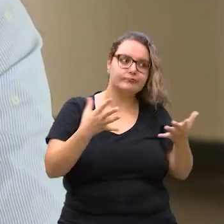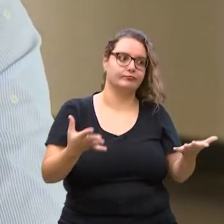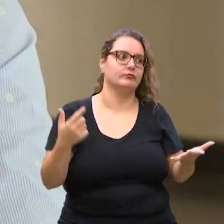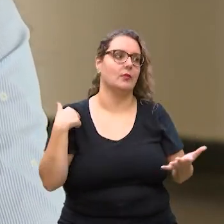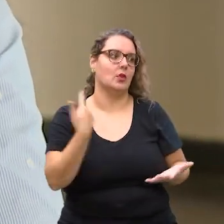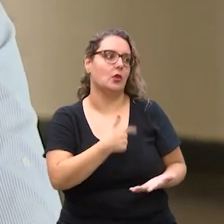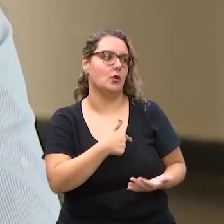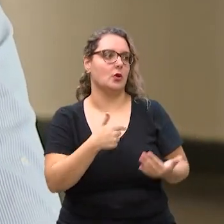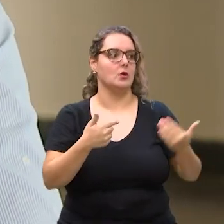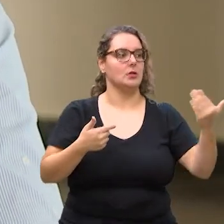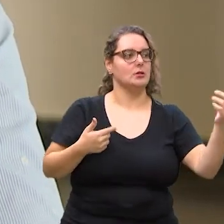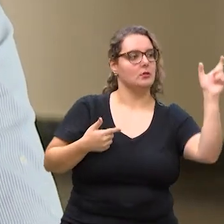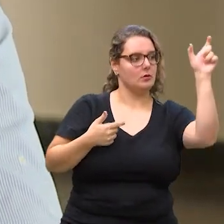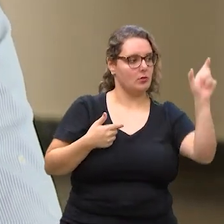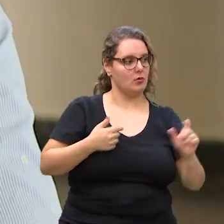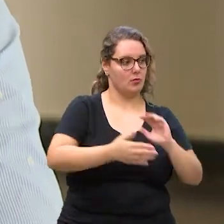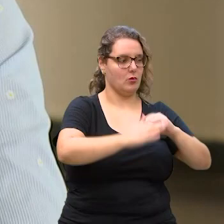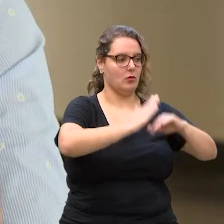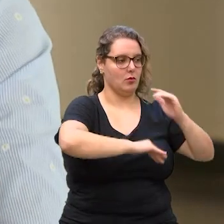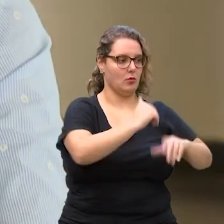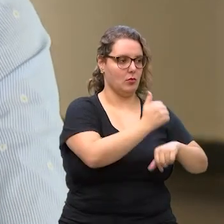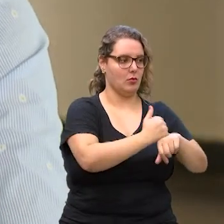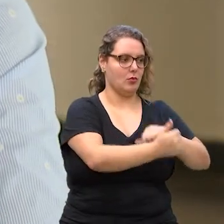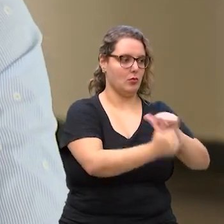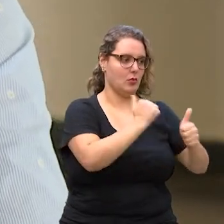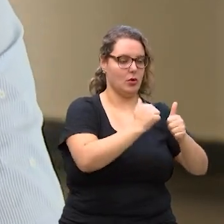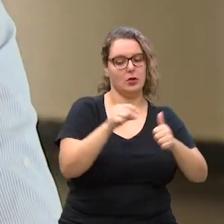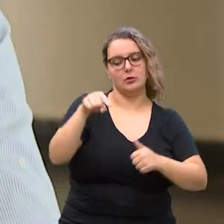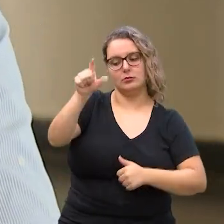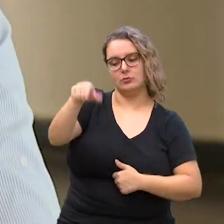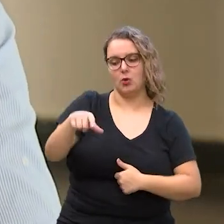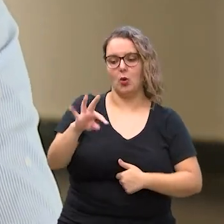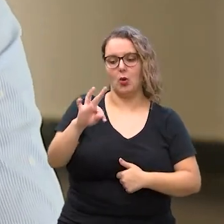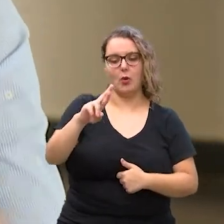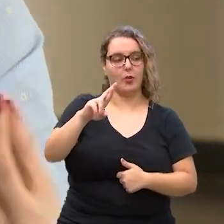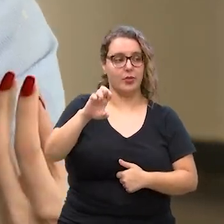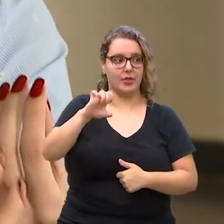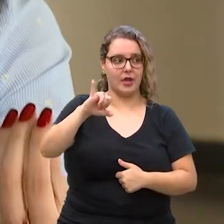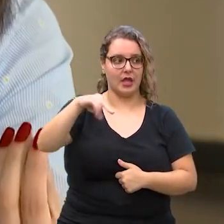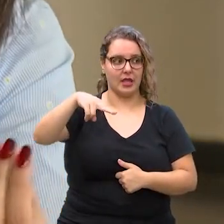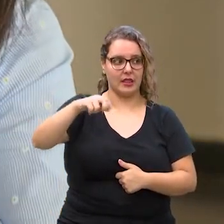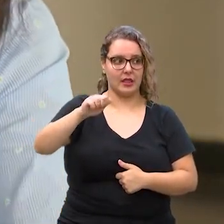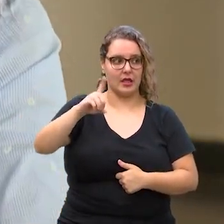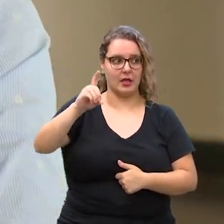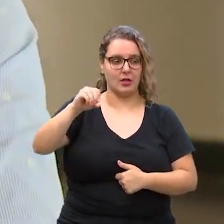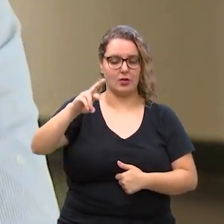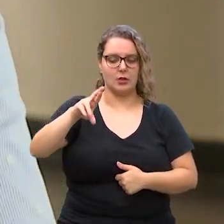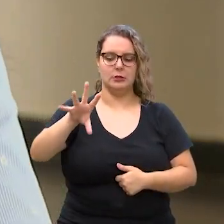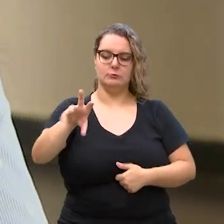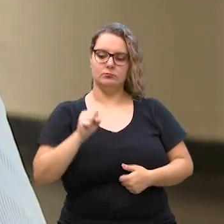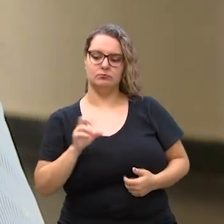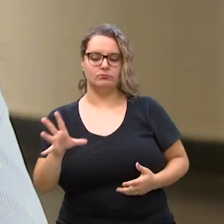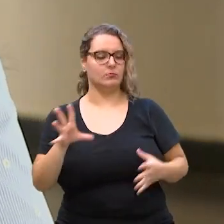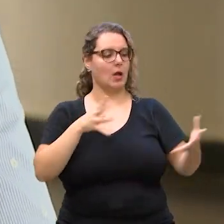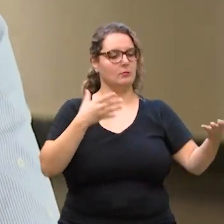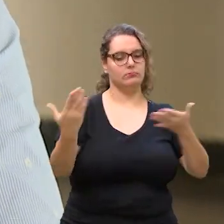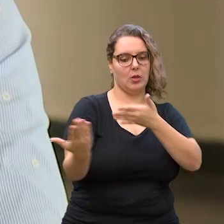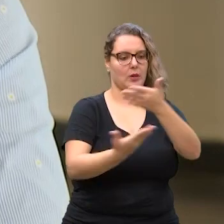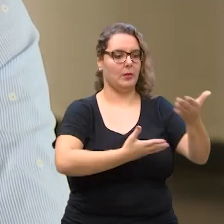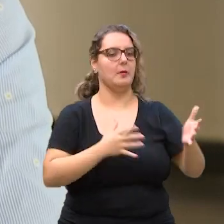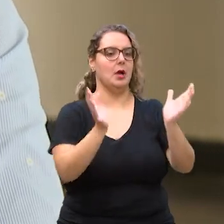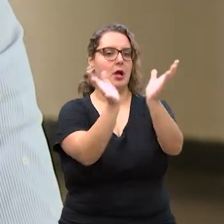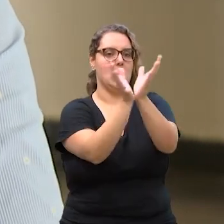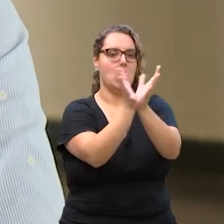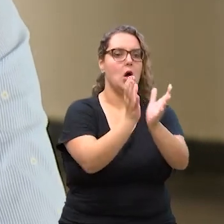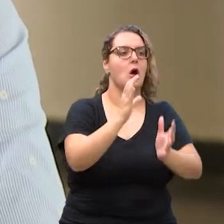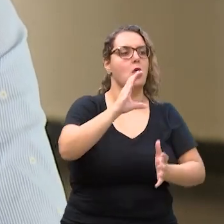que a gente é a ponte entre o treinador e o atleta. Então a gente pega um pouquinho do que o atleta fala, pega um pouquinho do que a comissão